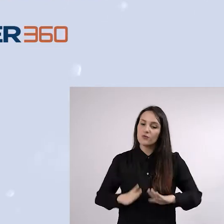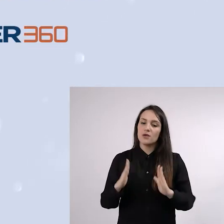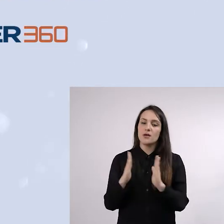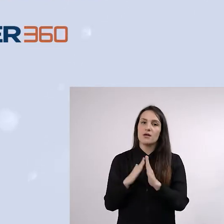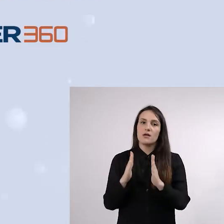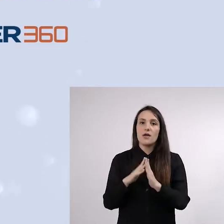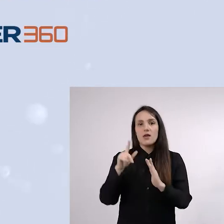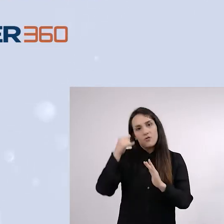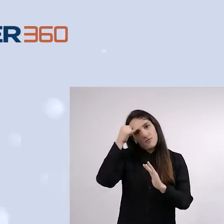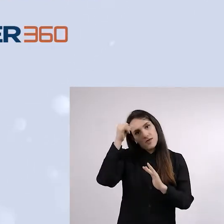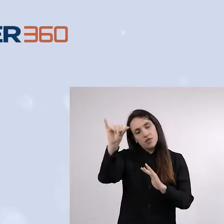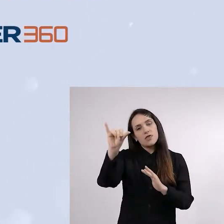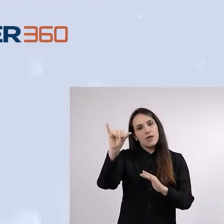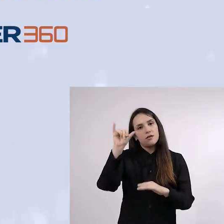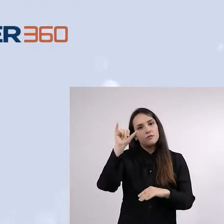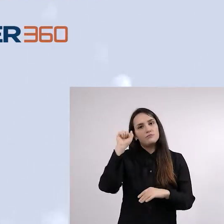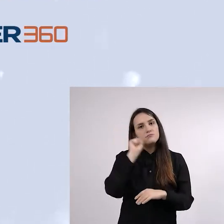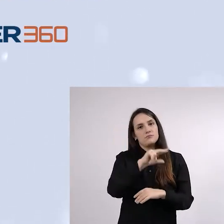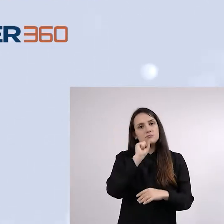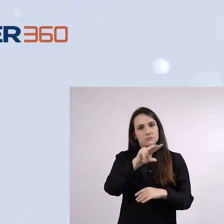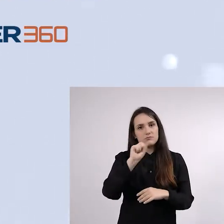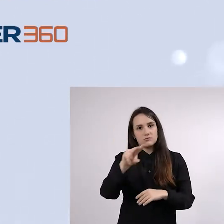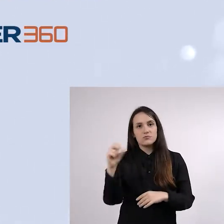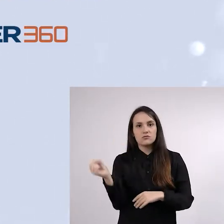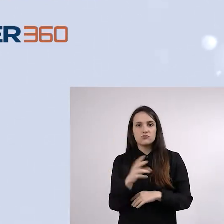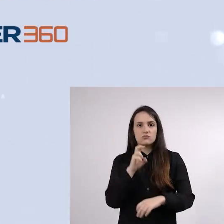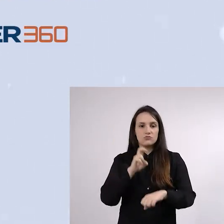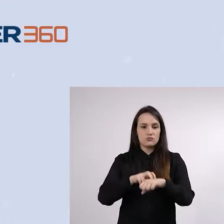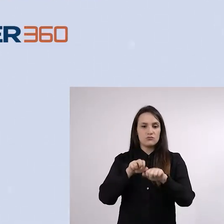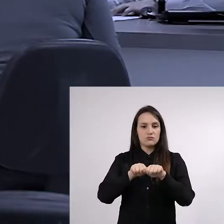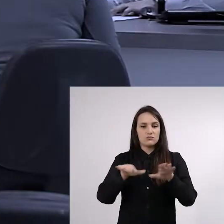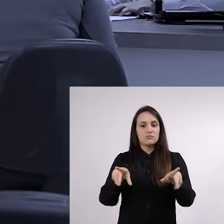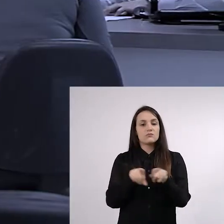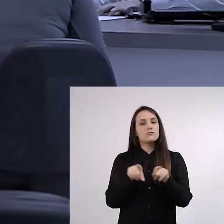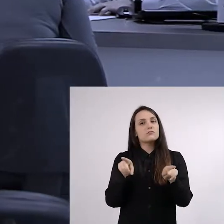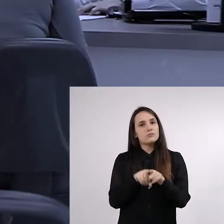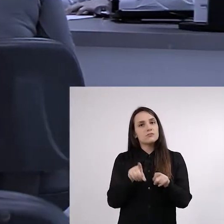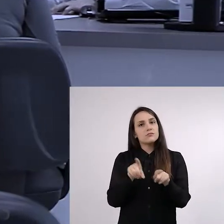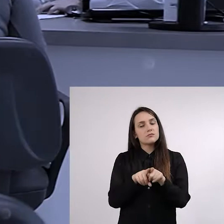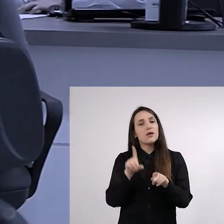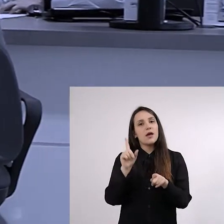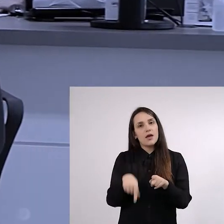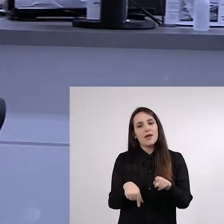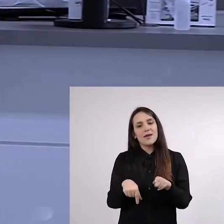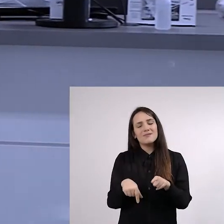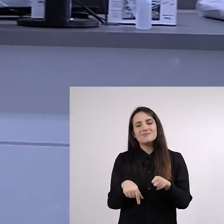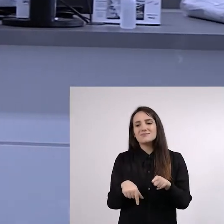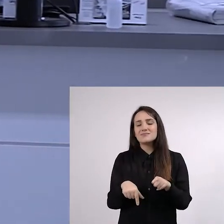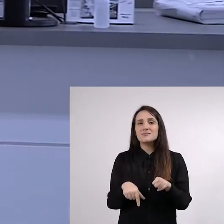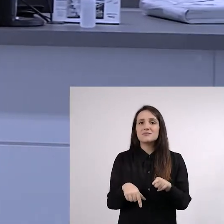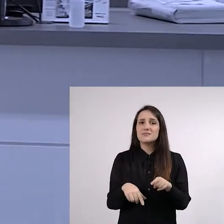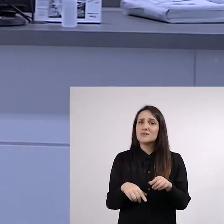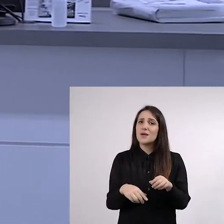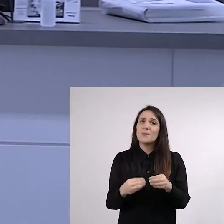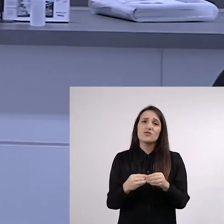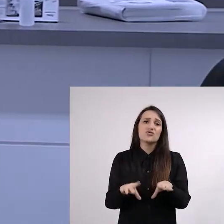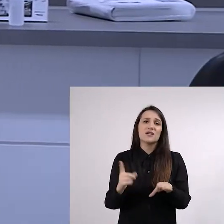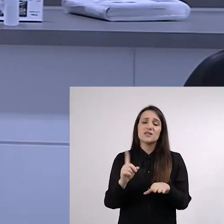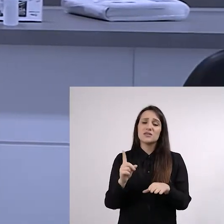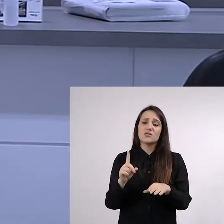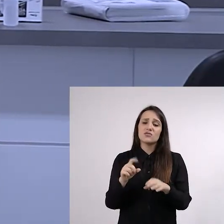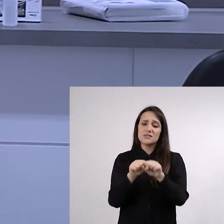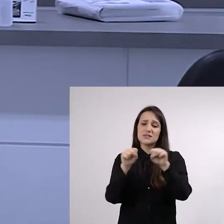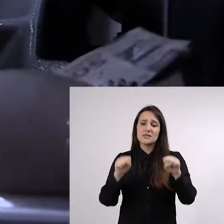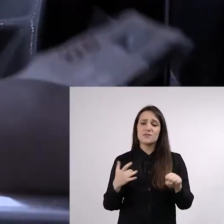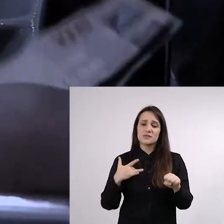como forma de frear a velocidade de contágio pelo novo coronavírus e reduzir possíveis impactos em seus sistemas de saúde pública